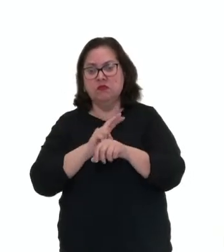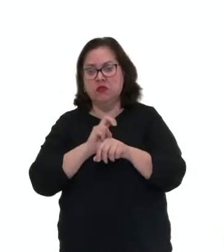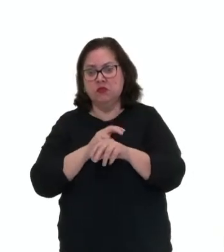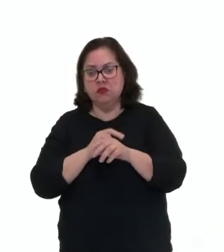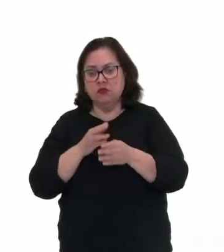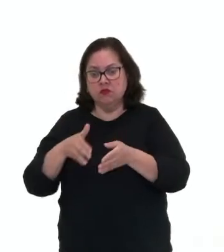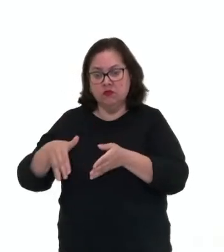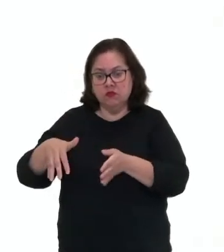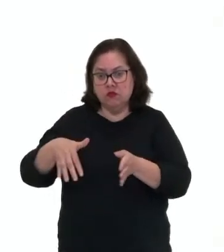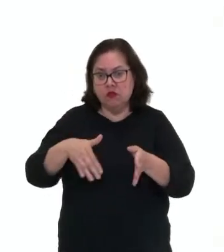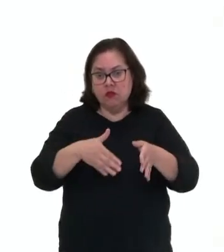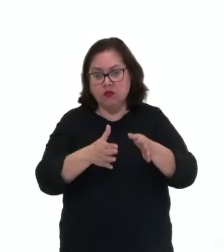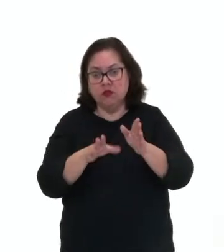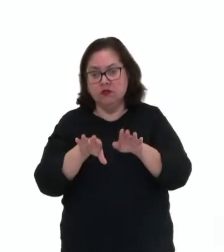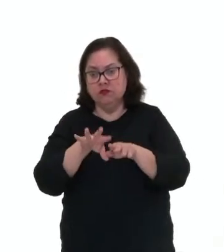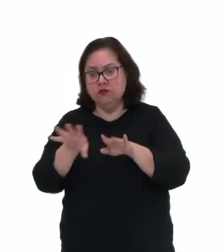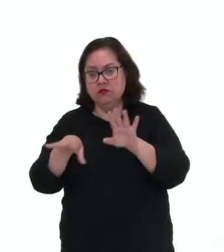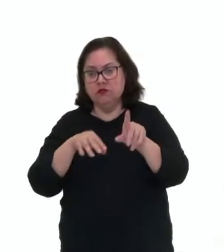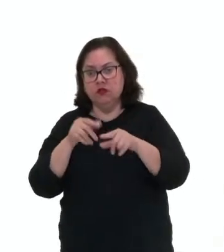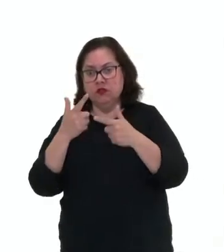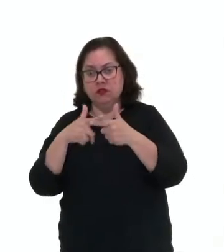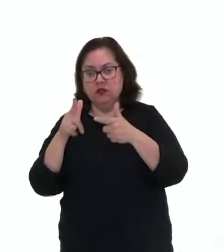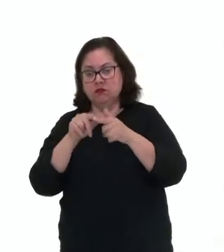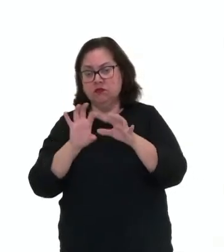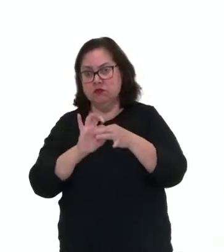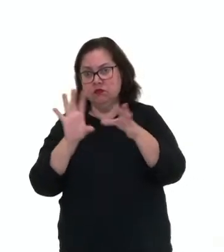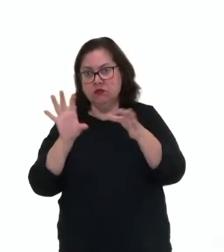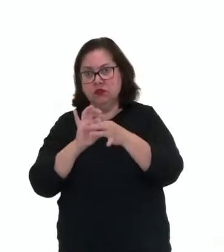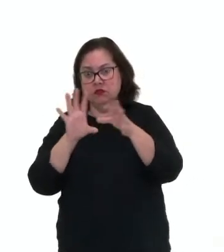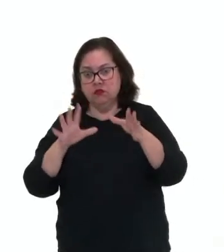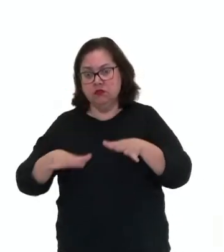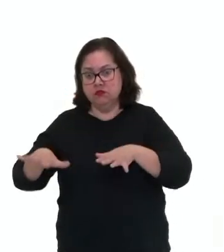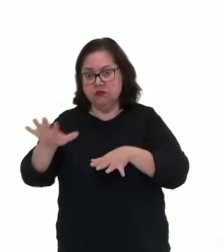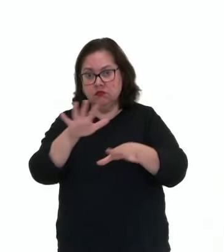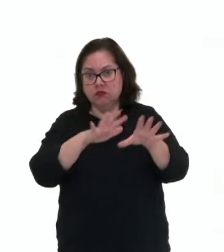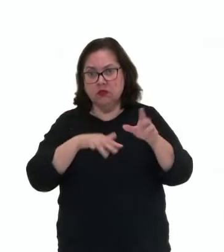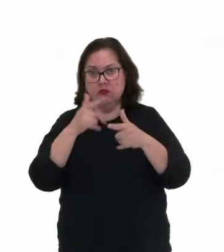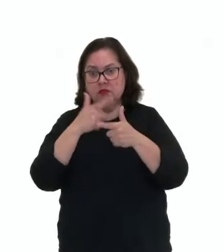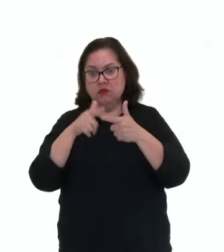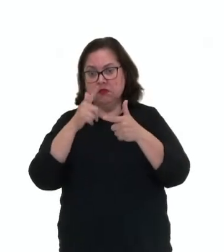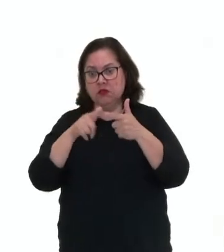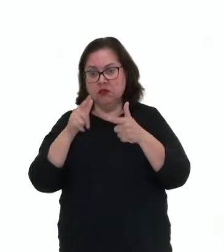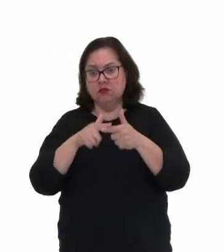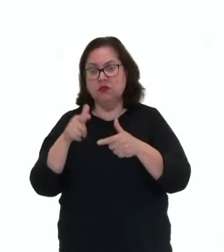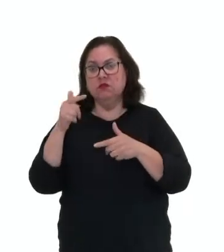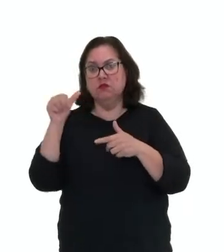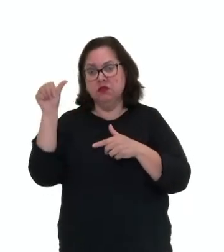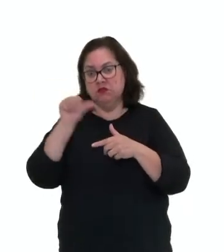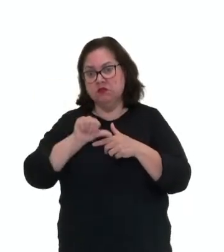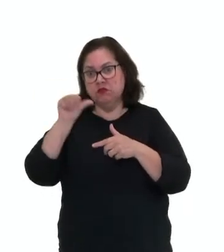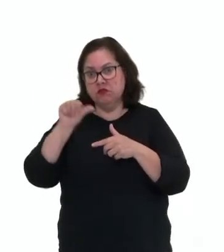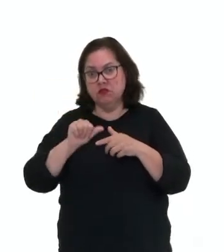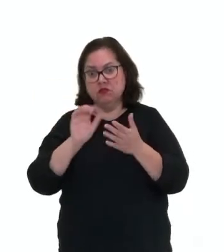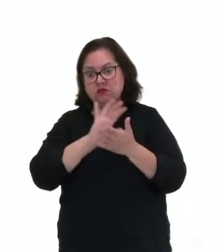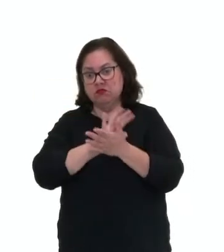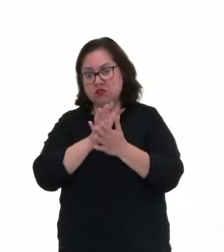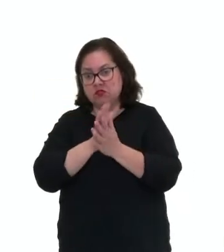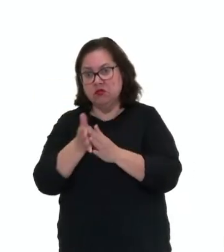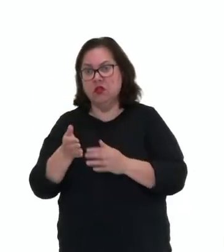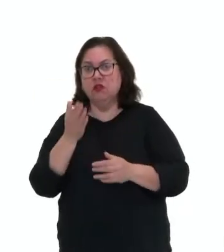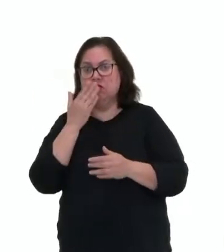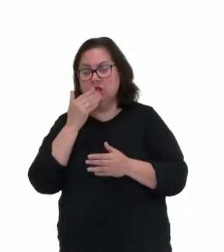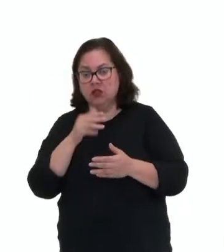vai passando, ela vai liberando esses ambientes tóxicos, né? Vão ser prejudiciais, destrói a fonte de